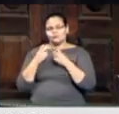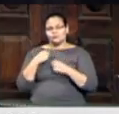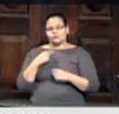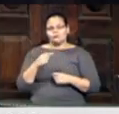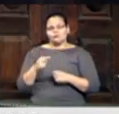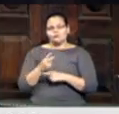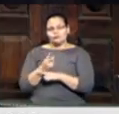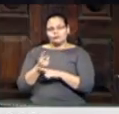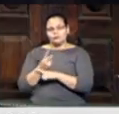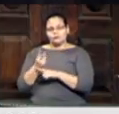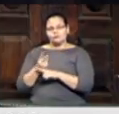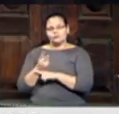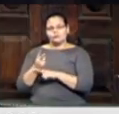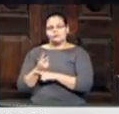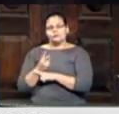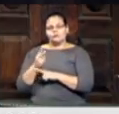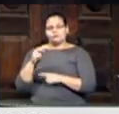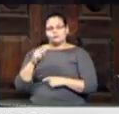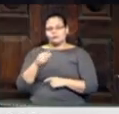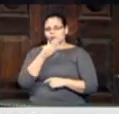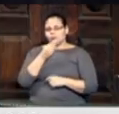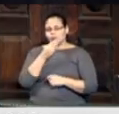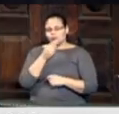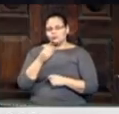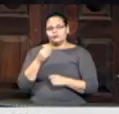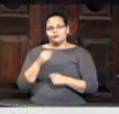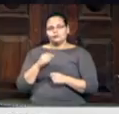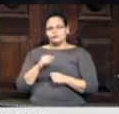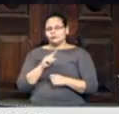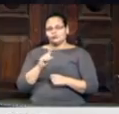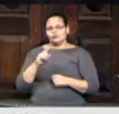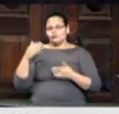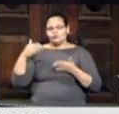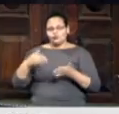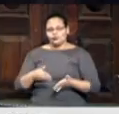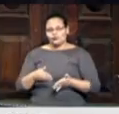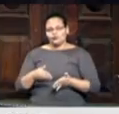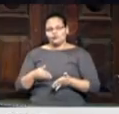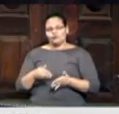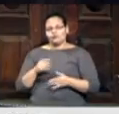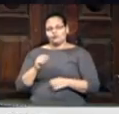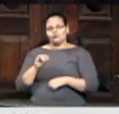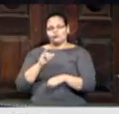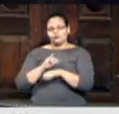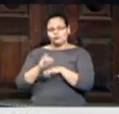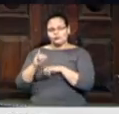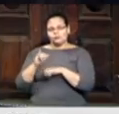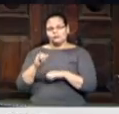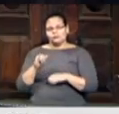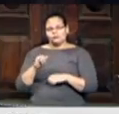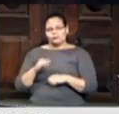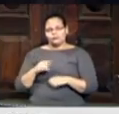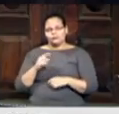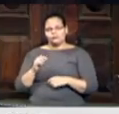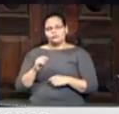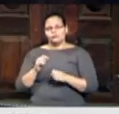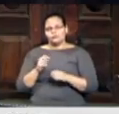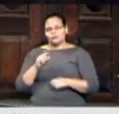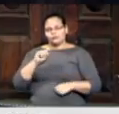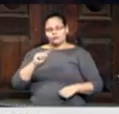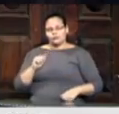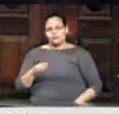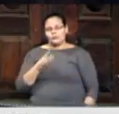embalde aprisionar o mito dos homens que não chegam, ignorando o nunca. Milhões